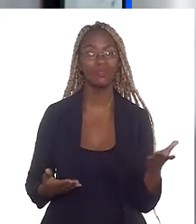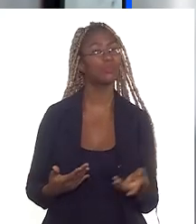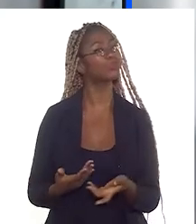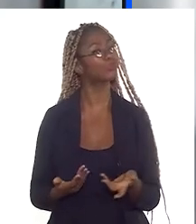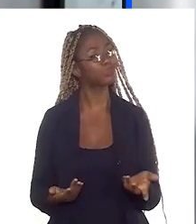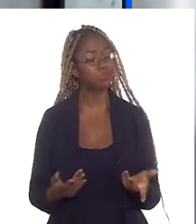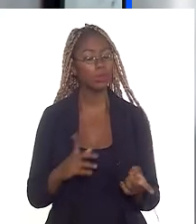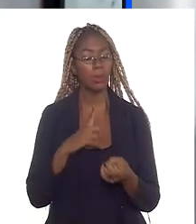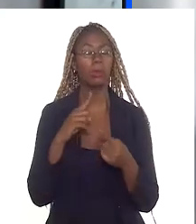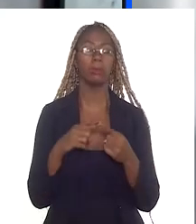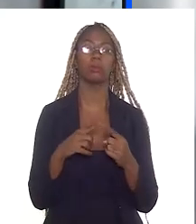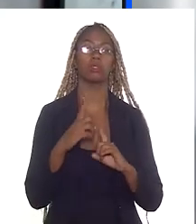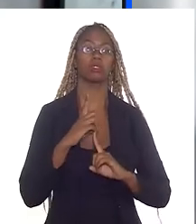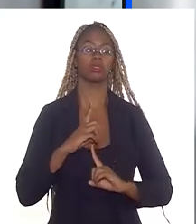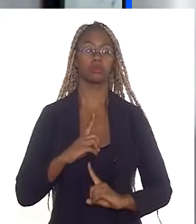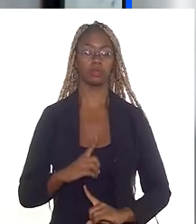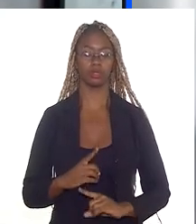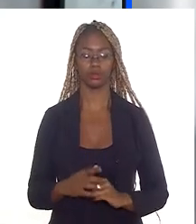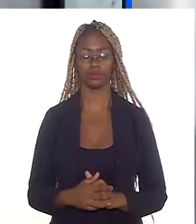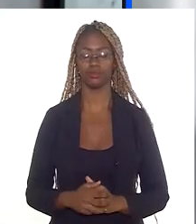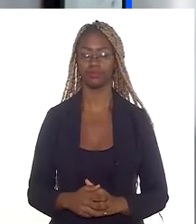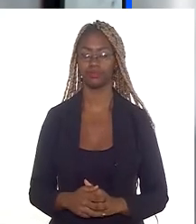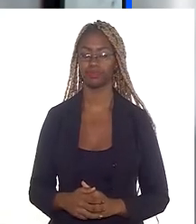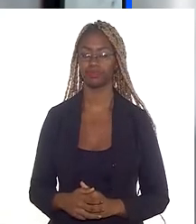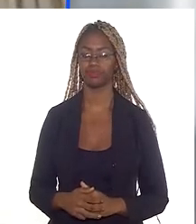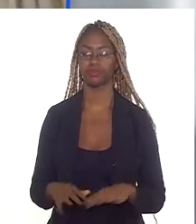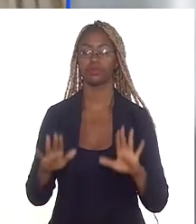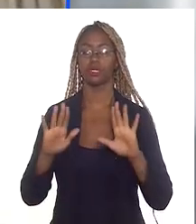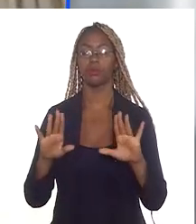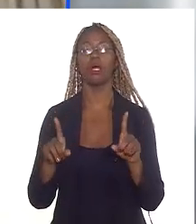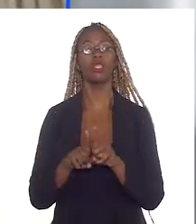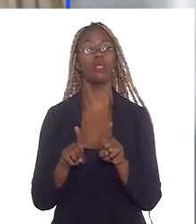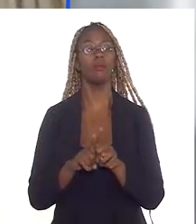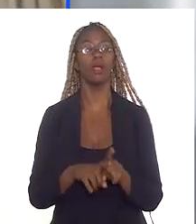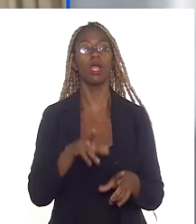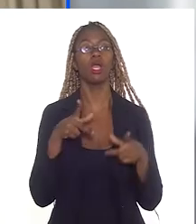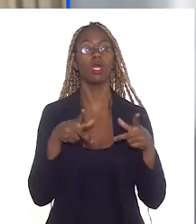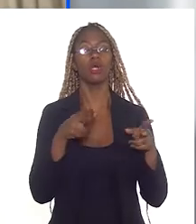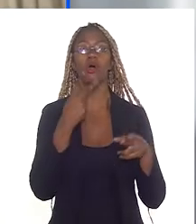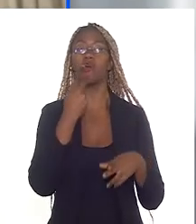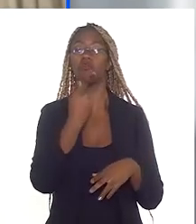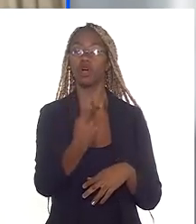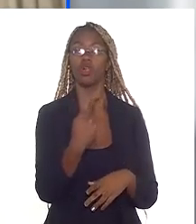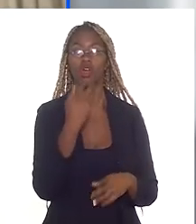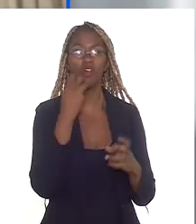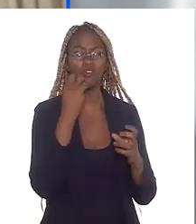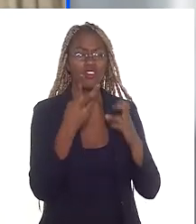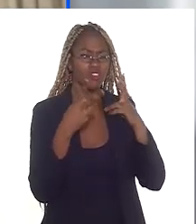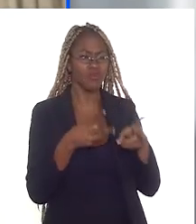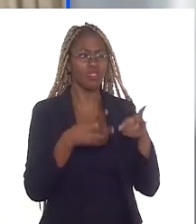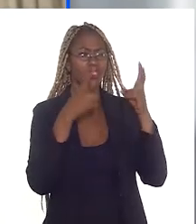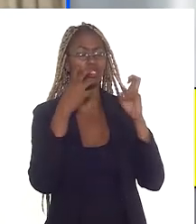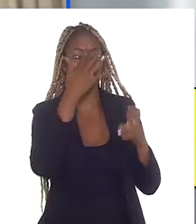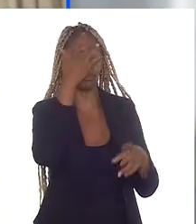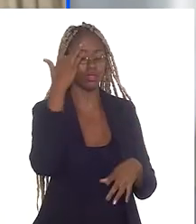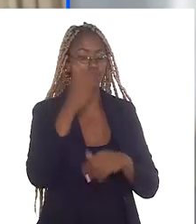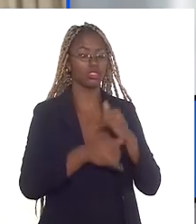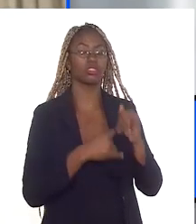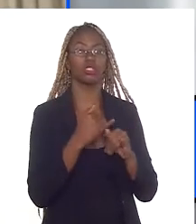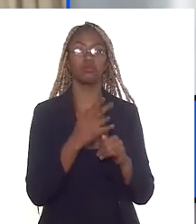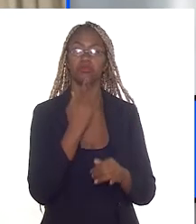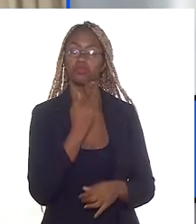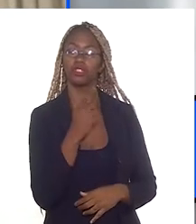e se é um indício muito grave de depressão é e existe uma multa de valor não vejo as vezes pessoas na